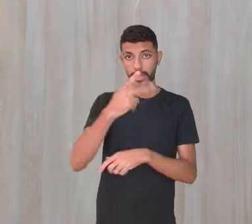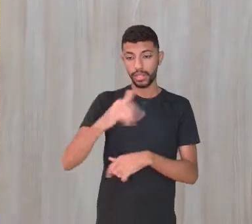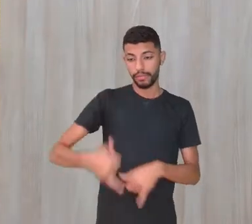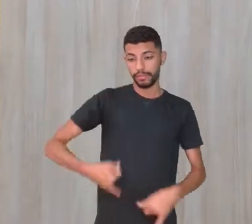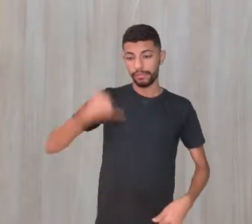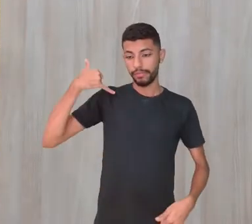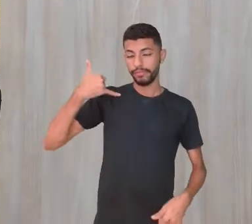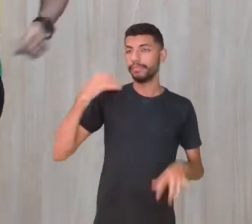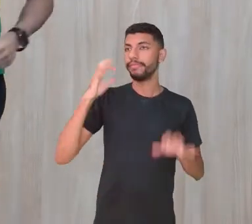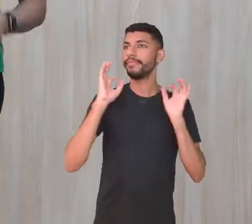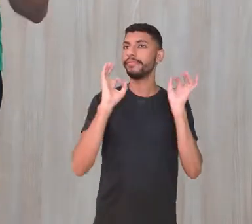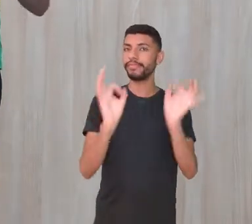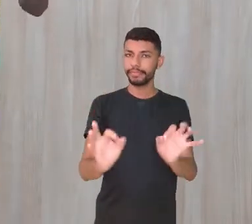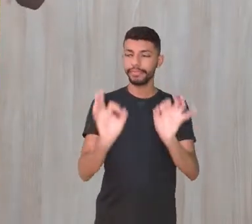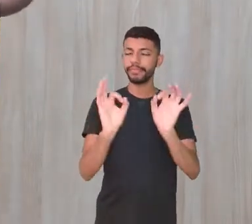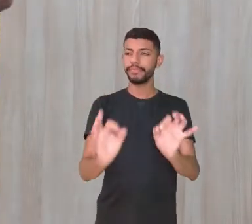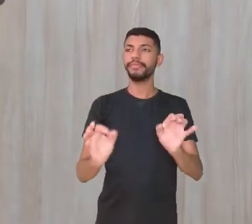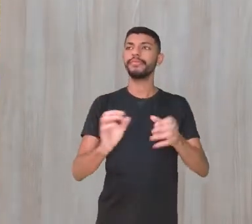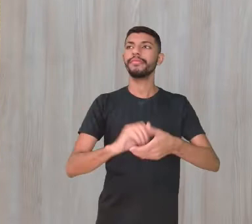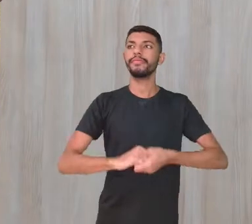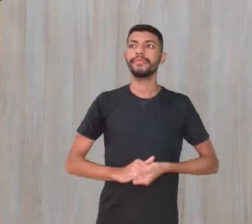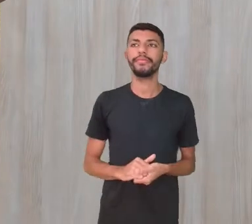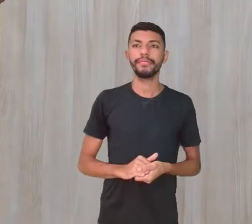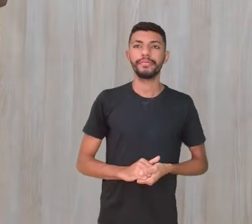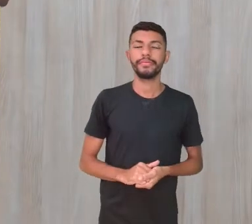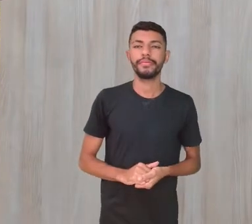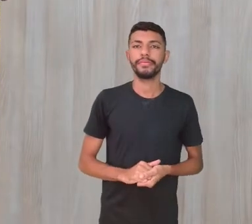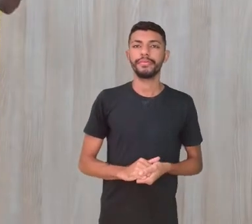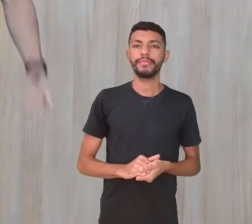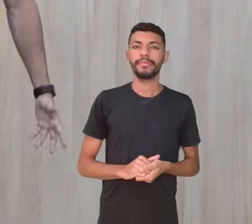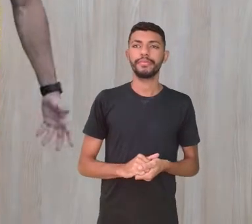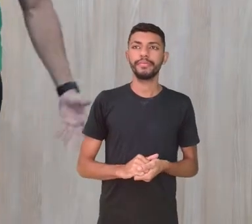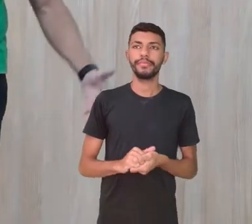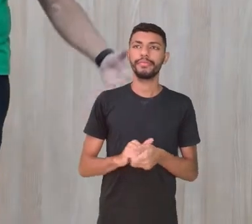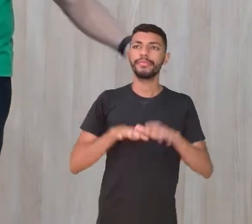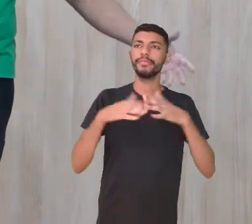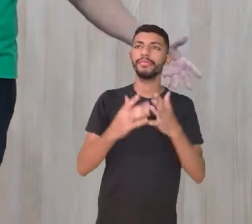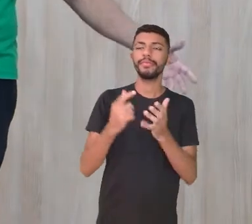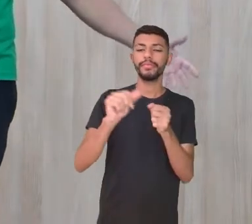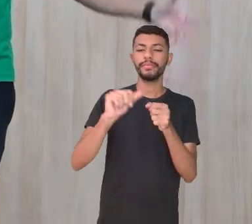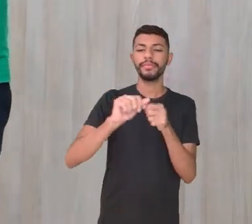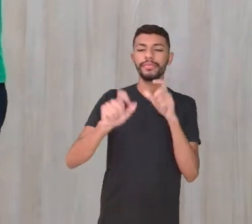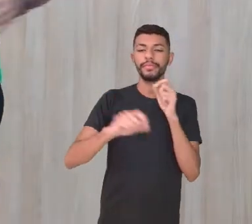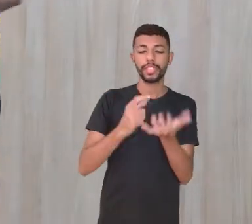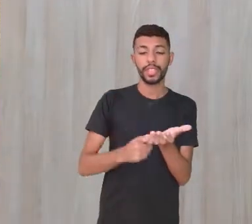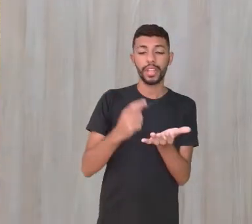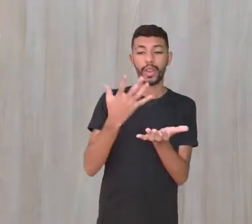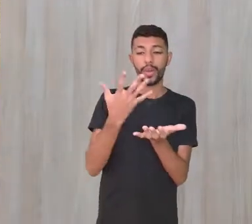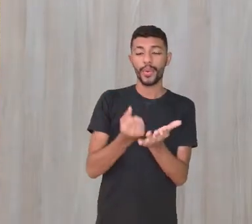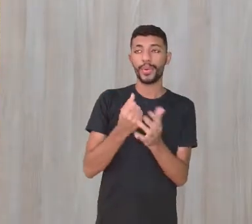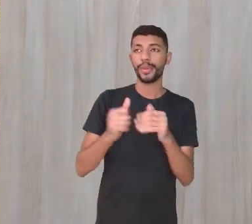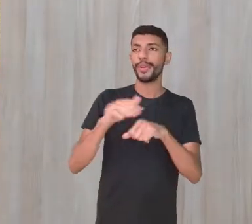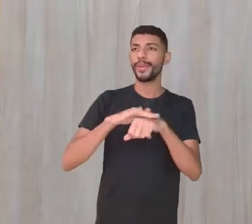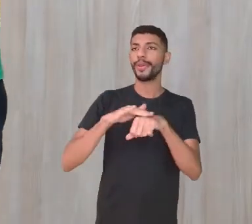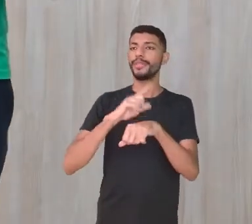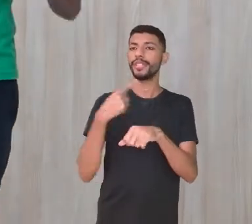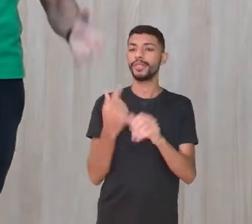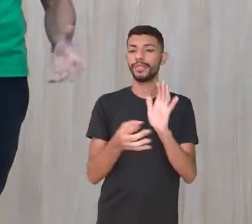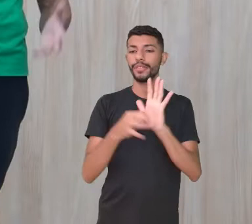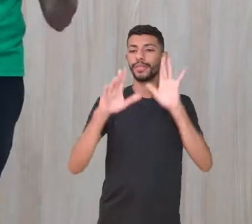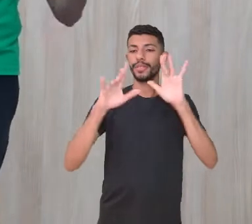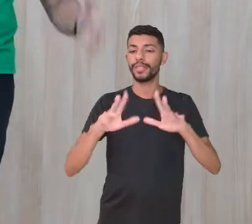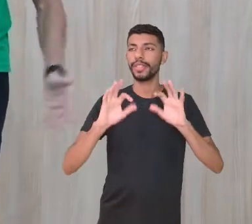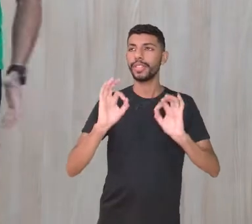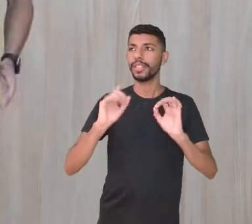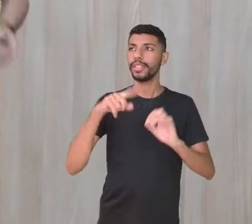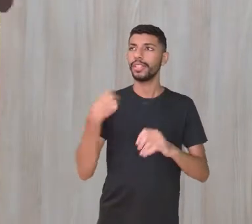os 8 dígitos do dia do seu nascimento. Então, faz o download do aplicativo, conversa com a gente aqui no chat, que a gente